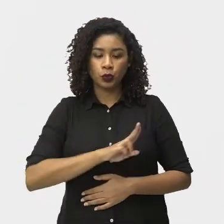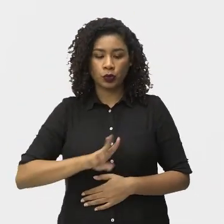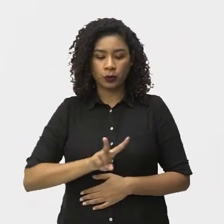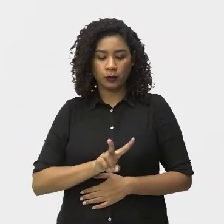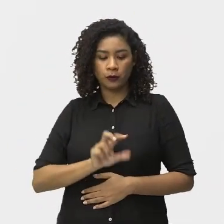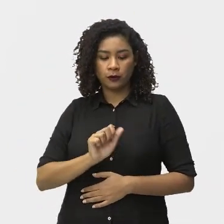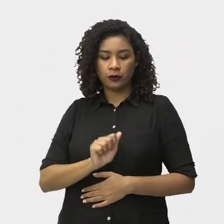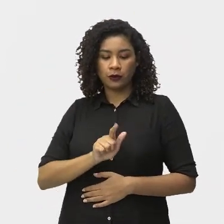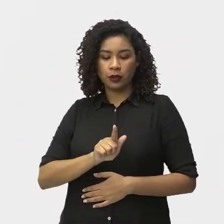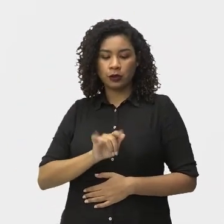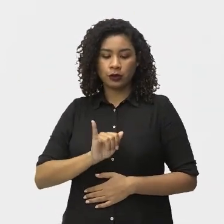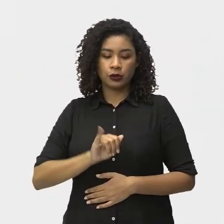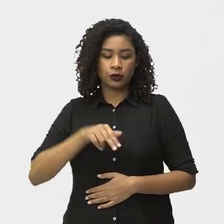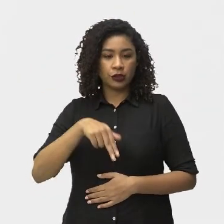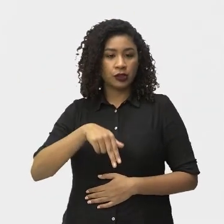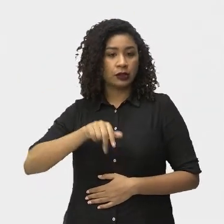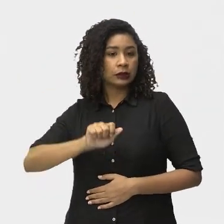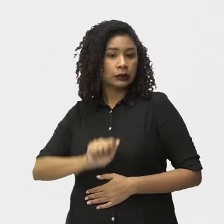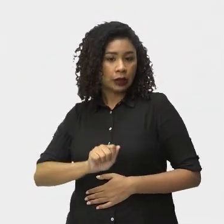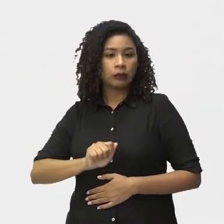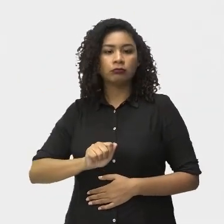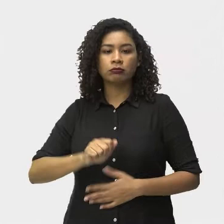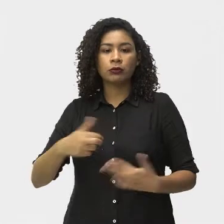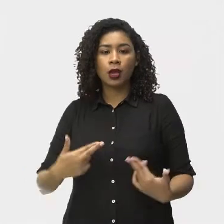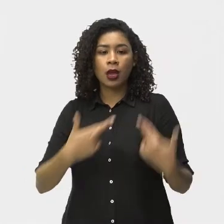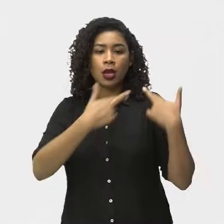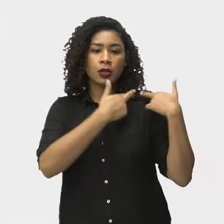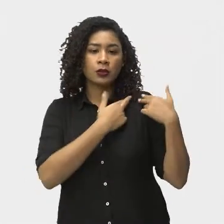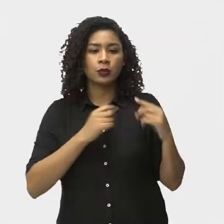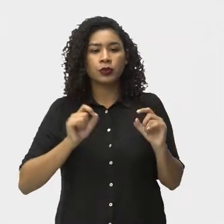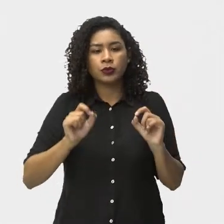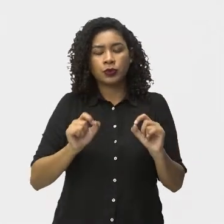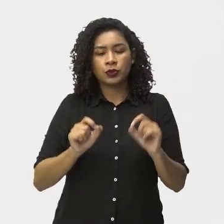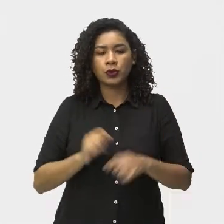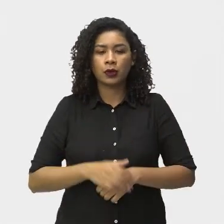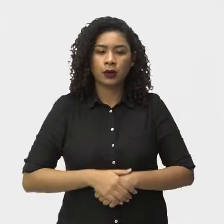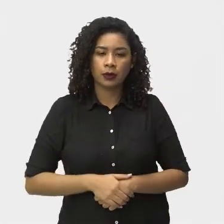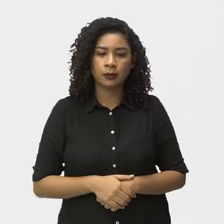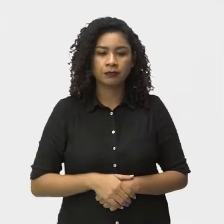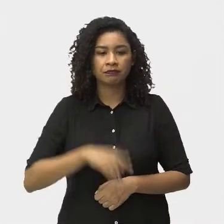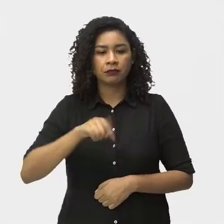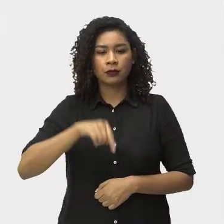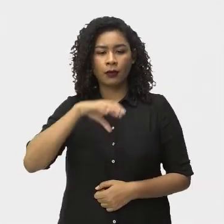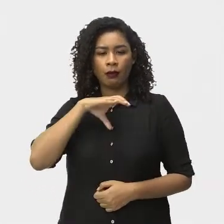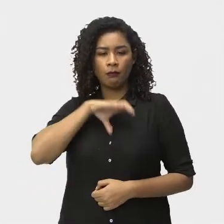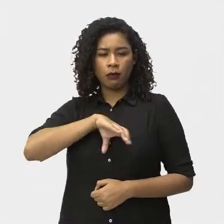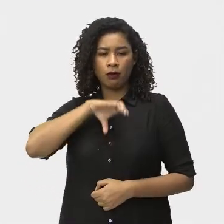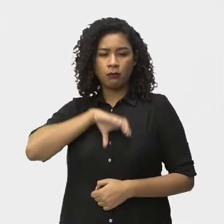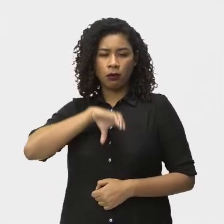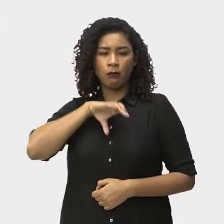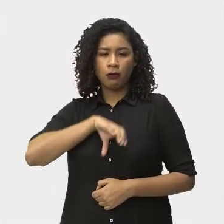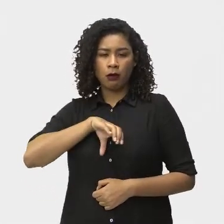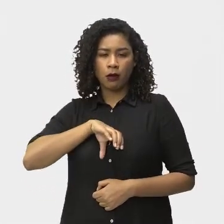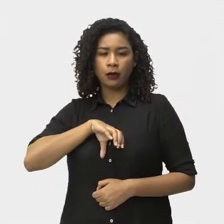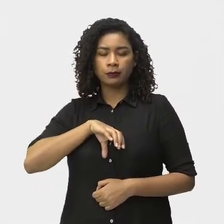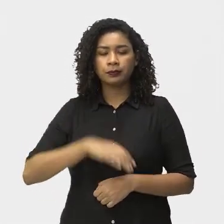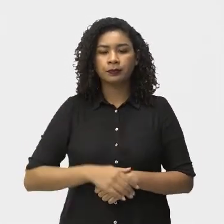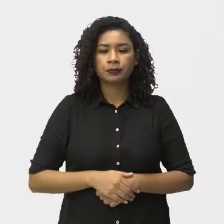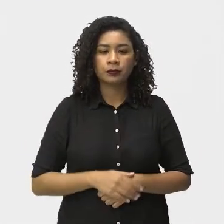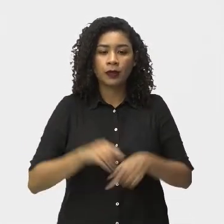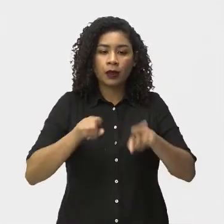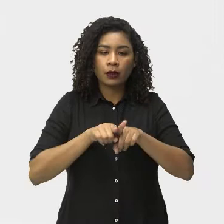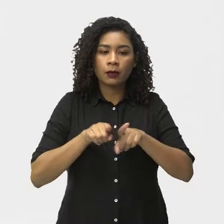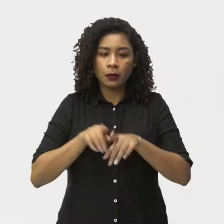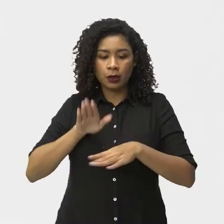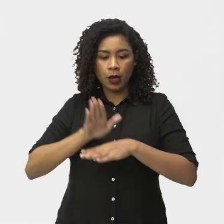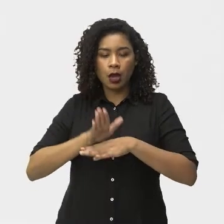vagina, ela serve aí também como um conduto para a eliminação do fluxo menstrual e concepção no momento do parto